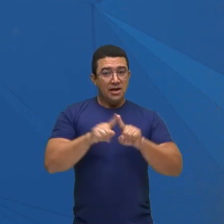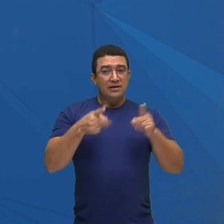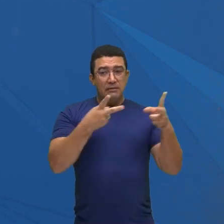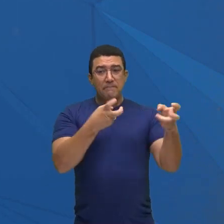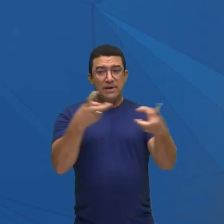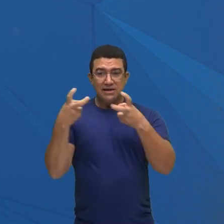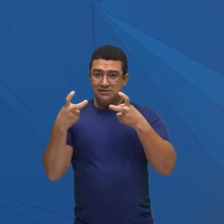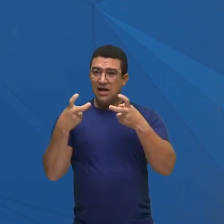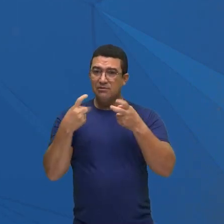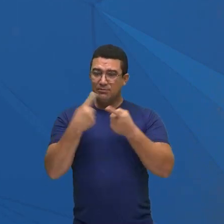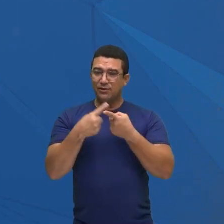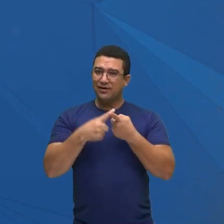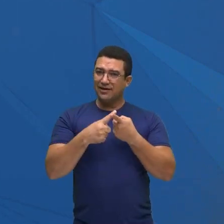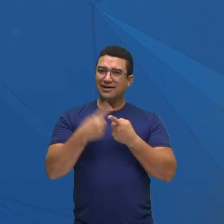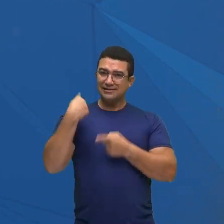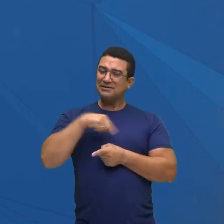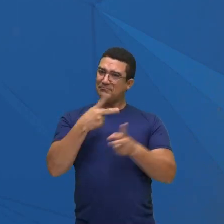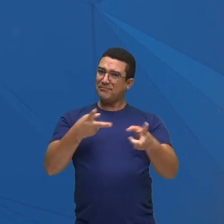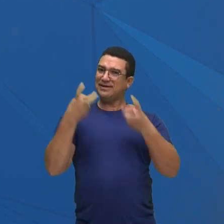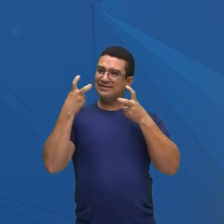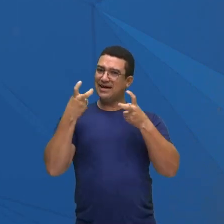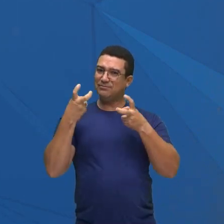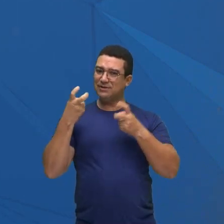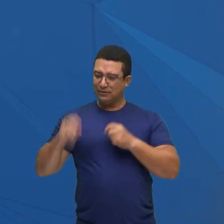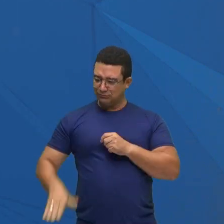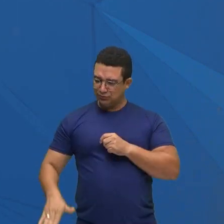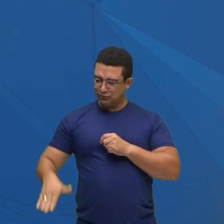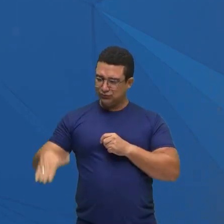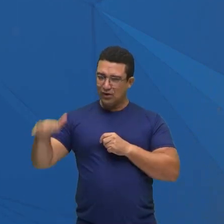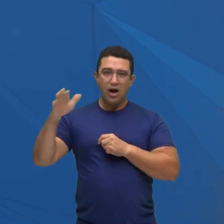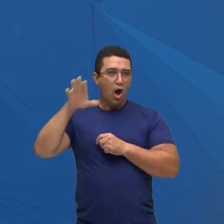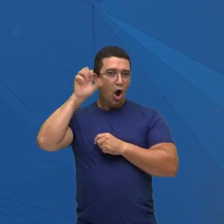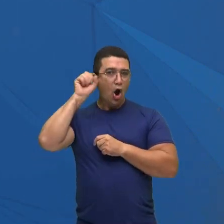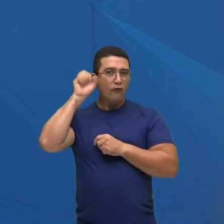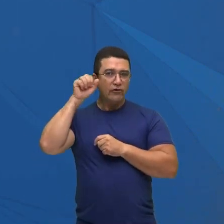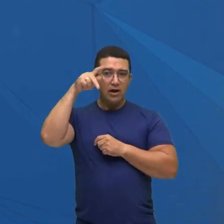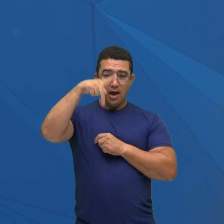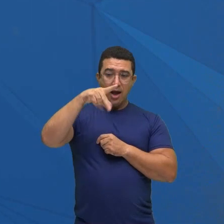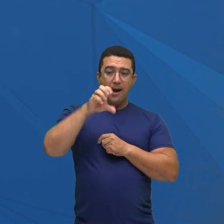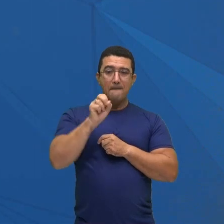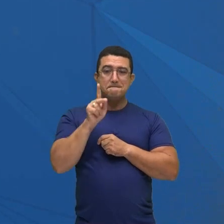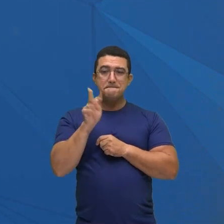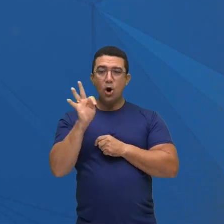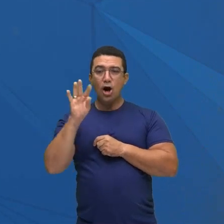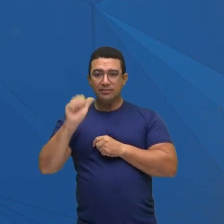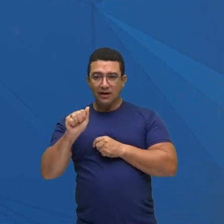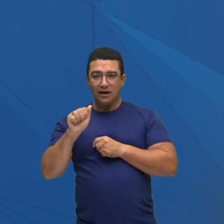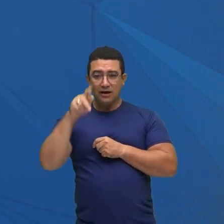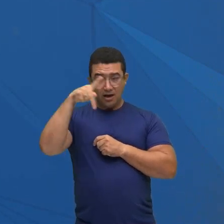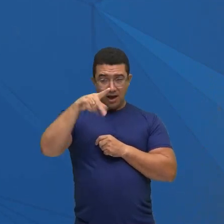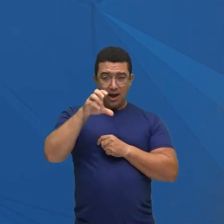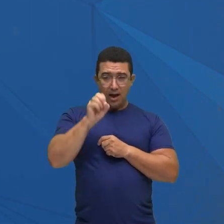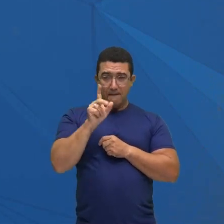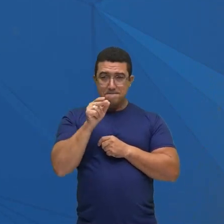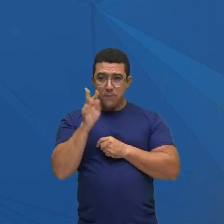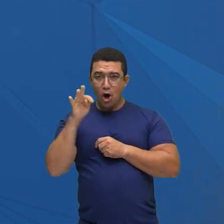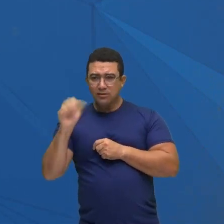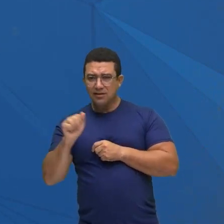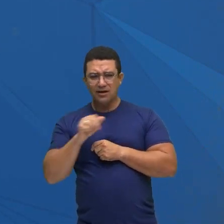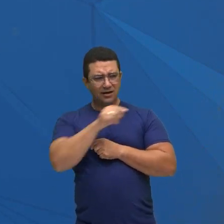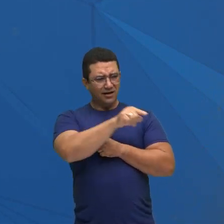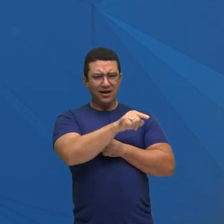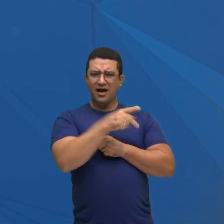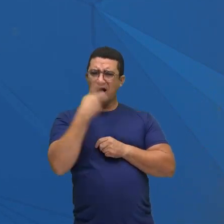normal causar a estranheza, né? Você cresceu aprendendo a falar porta, aí alguém vem e fala porta, né? Então você, nossa, será que ela está